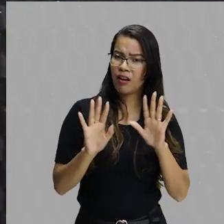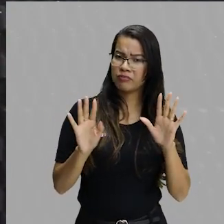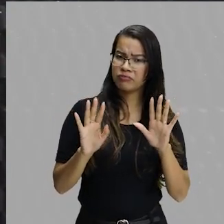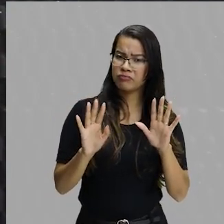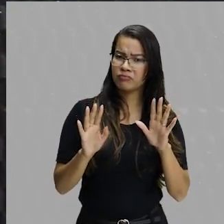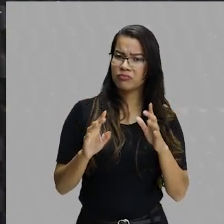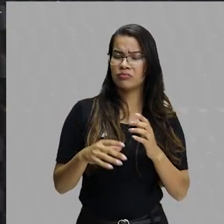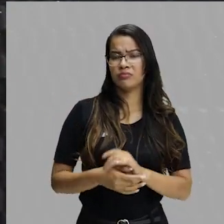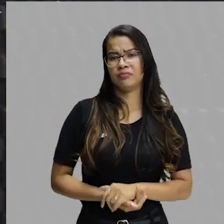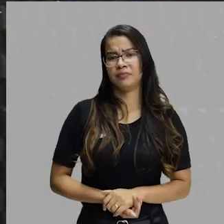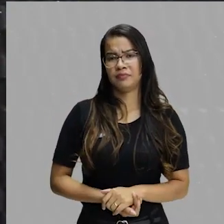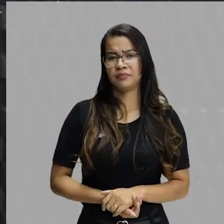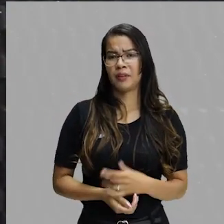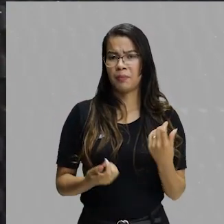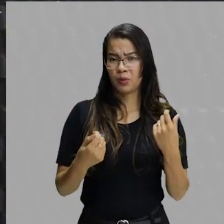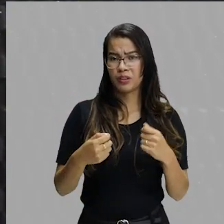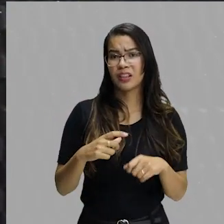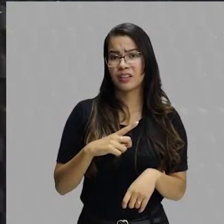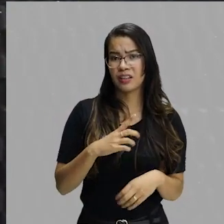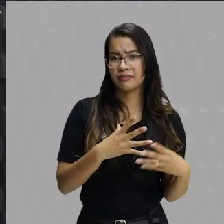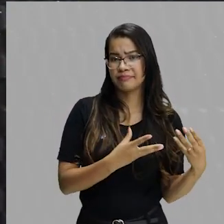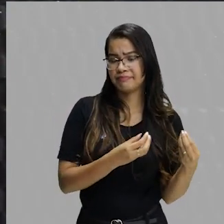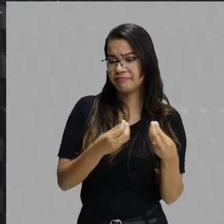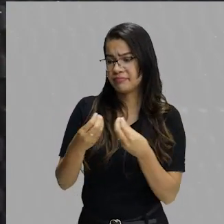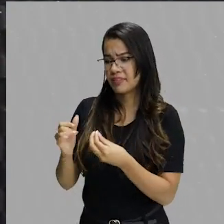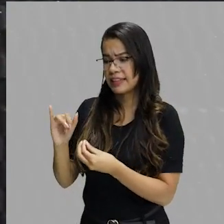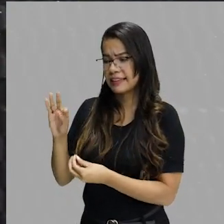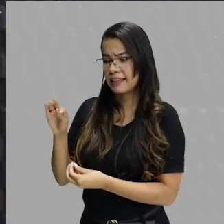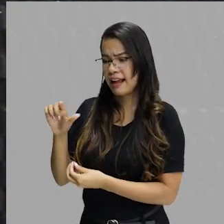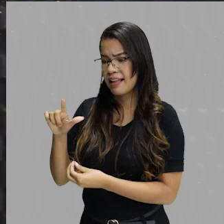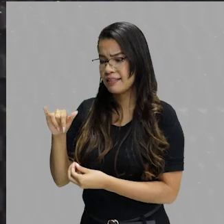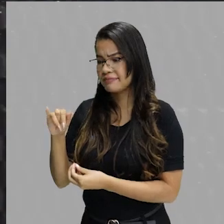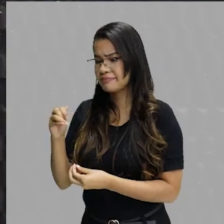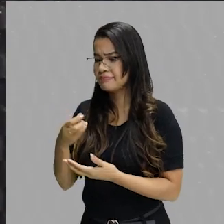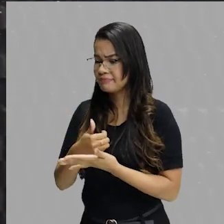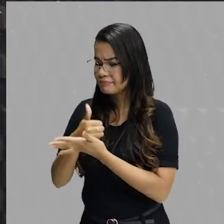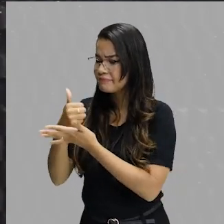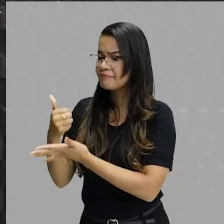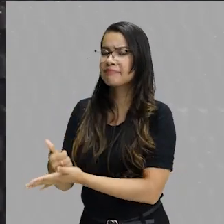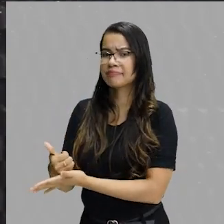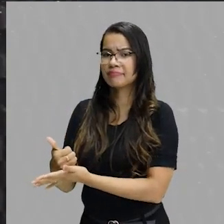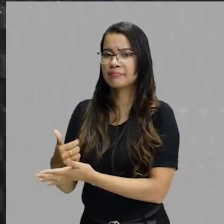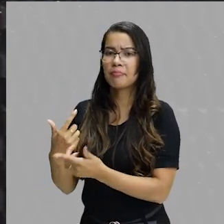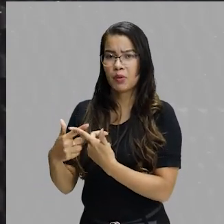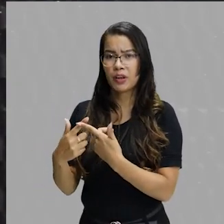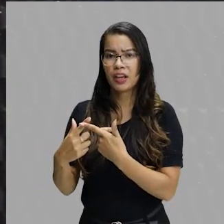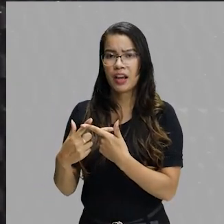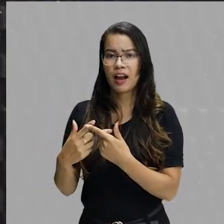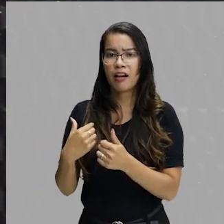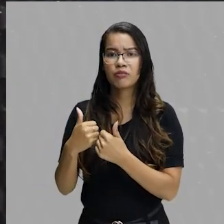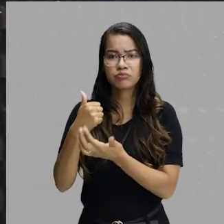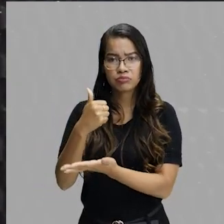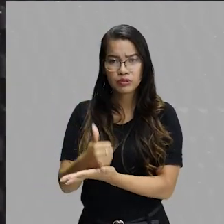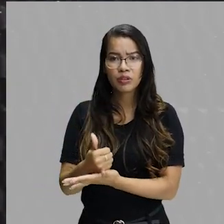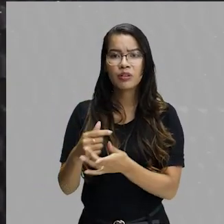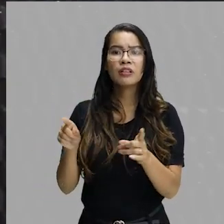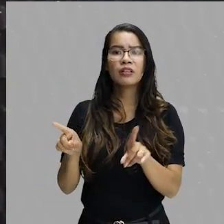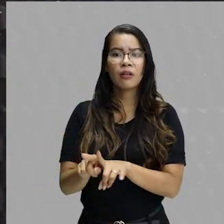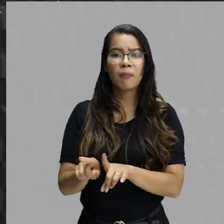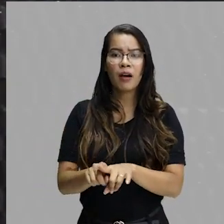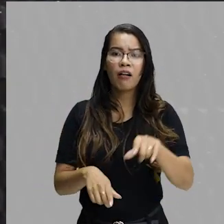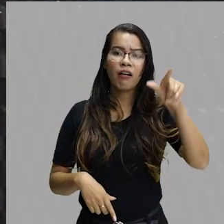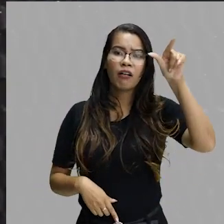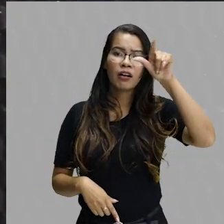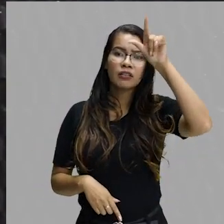benefícios que poderia ter recebido dos tratados pós-guerra. E a Alemanha. A Alemanha ela